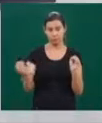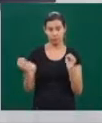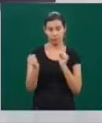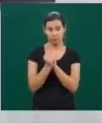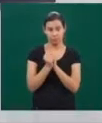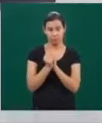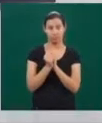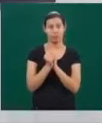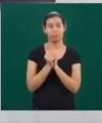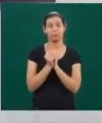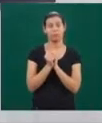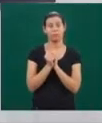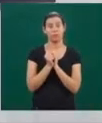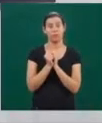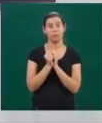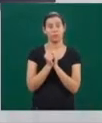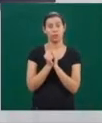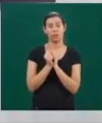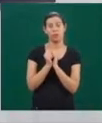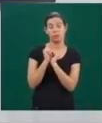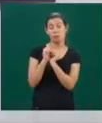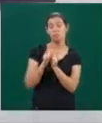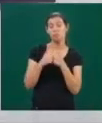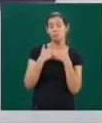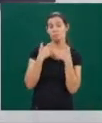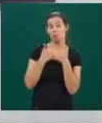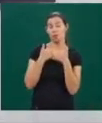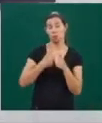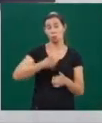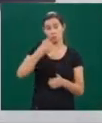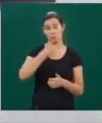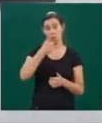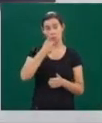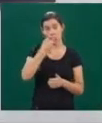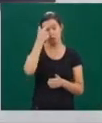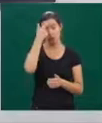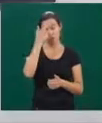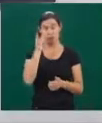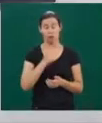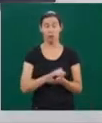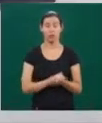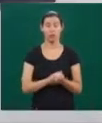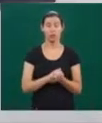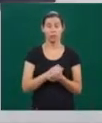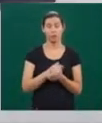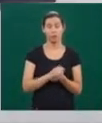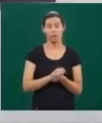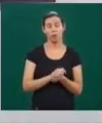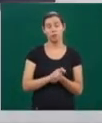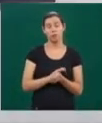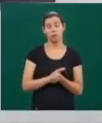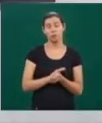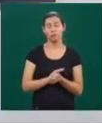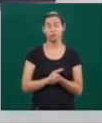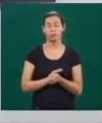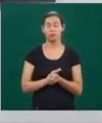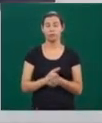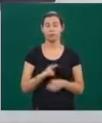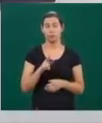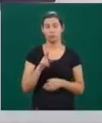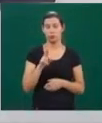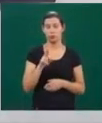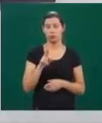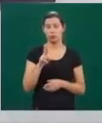o bem-estar em primeiro lugar. Com essa ideia na cabeça, universitários da capital mineira desenvolveram robôs para evitar